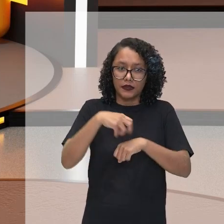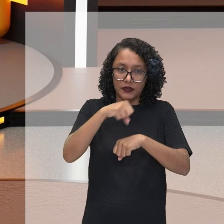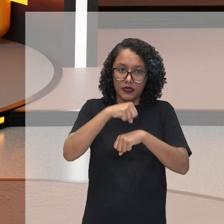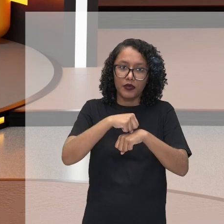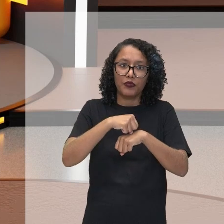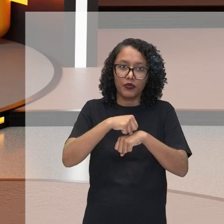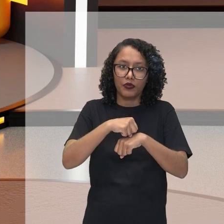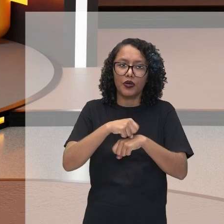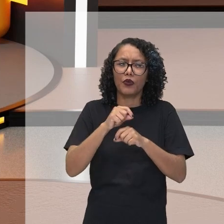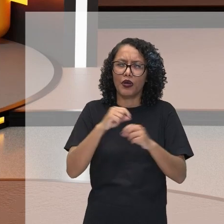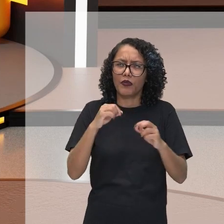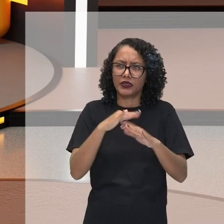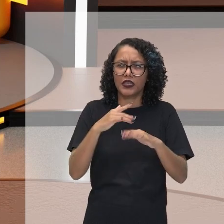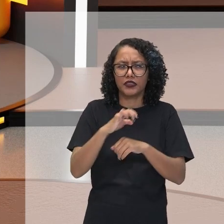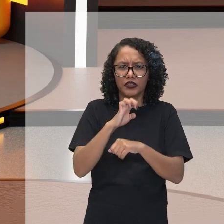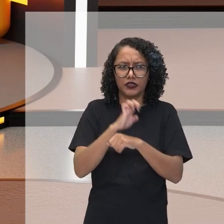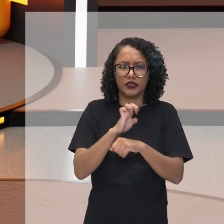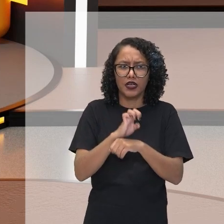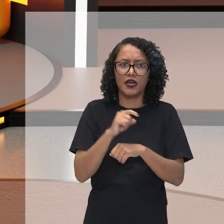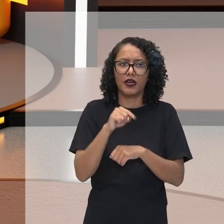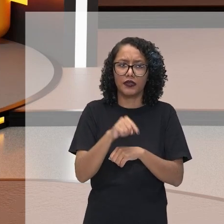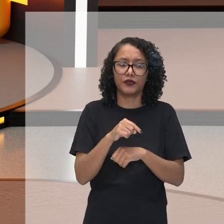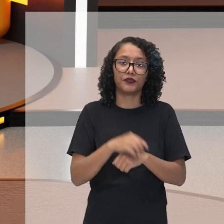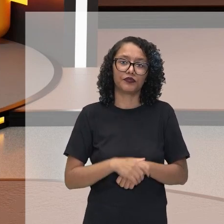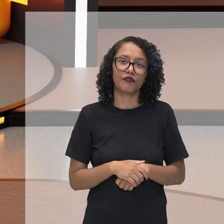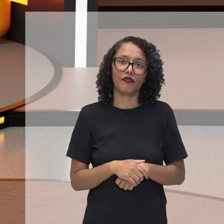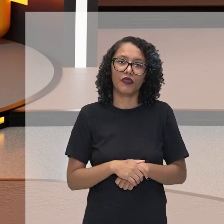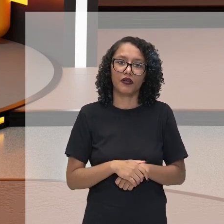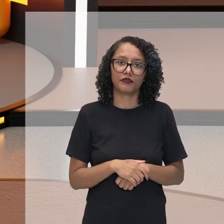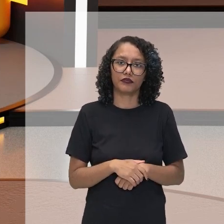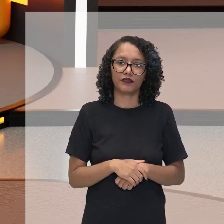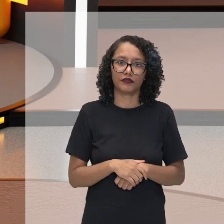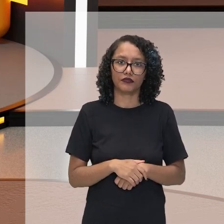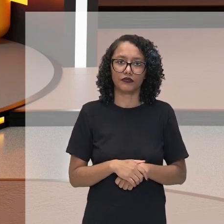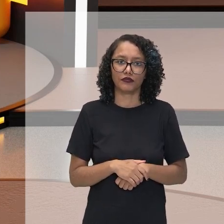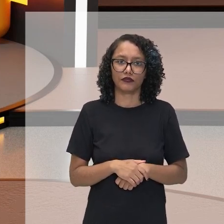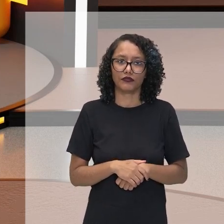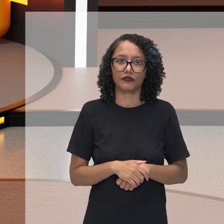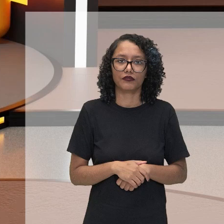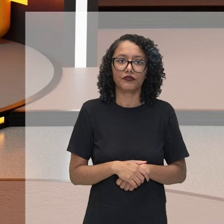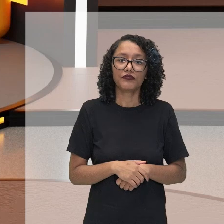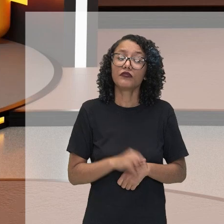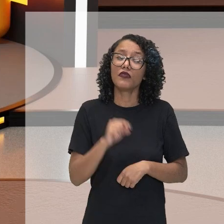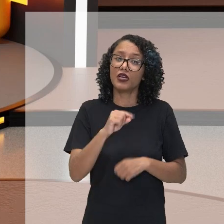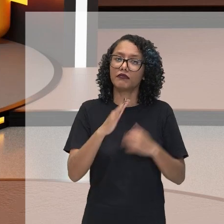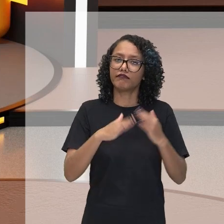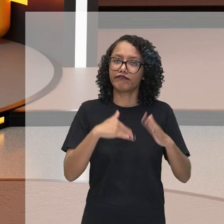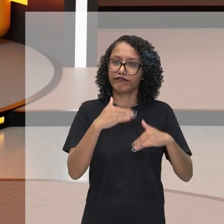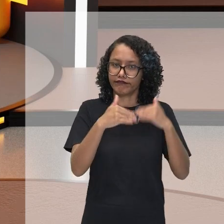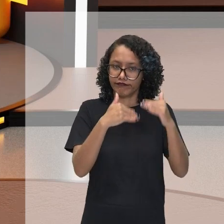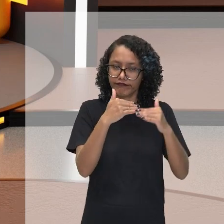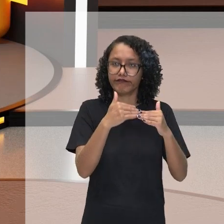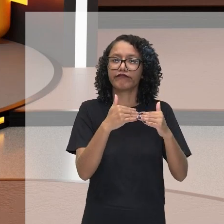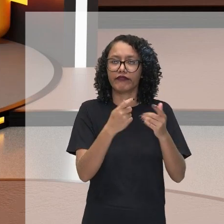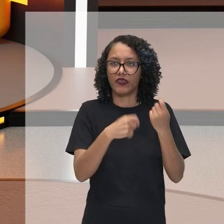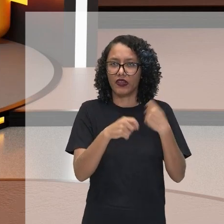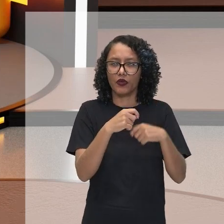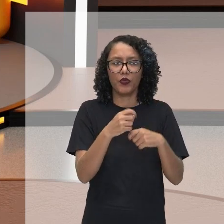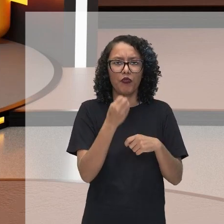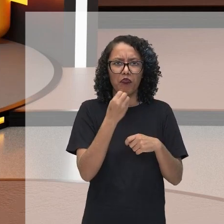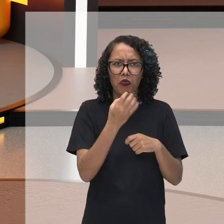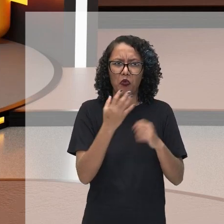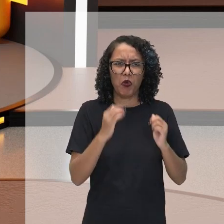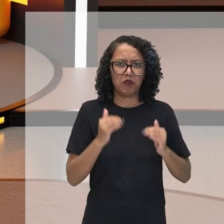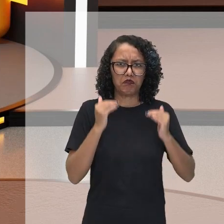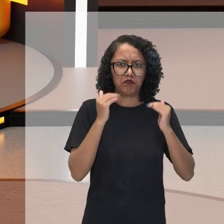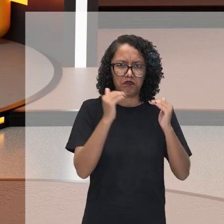conta realmente do seu desenvolvimento, de ele conseguir, né, se desenvolver, ter um destaque econômico muito grande. Então, vai